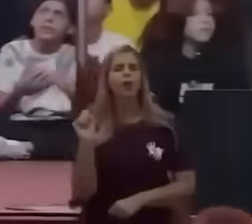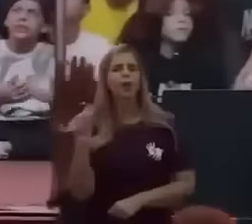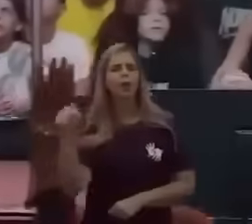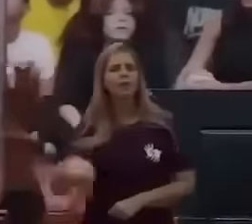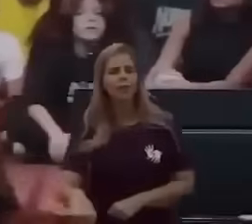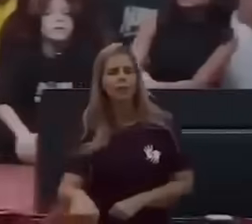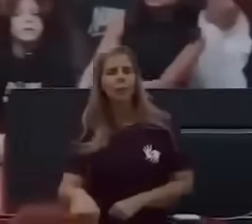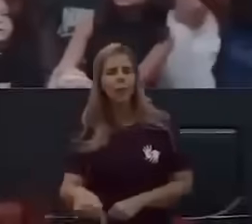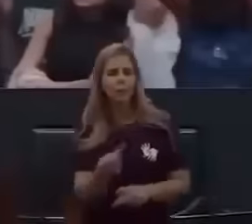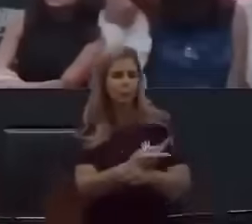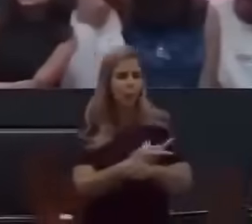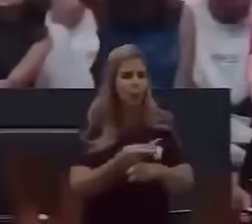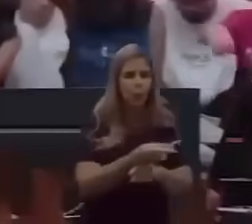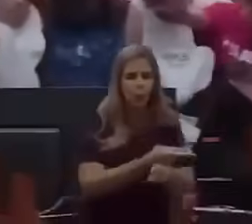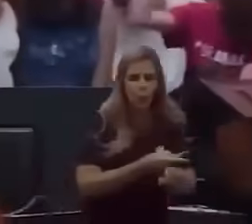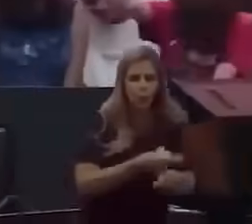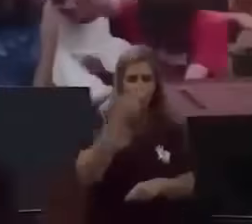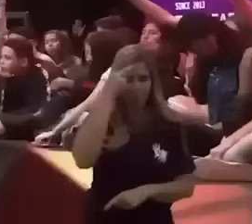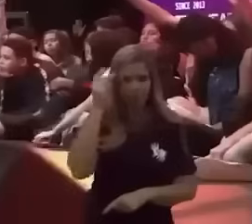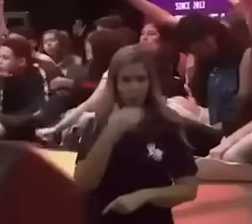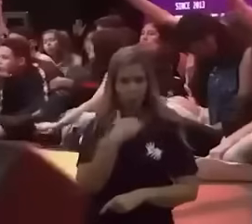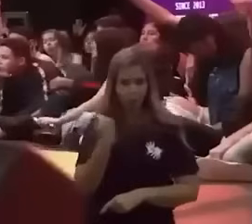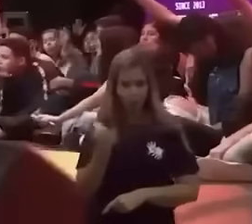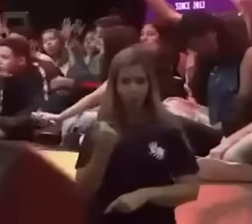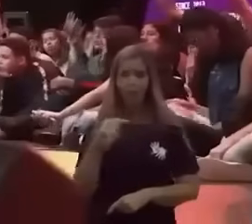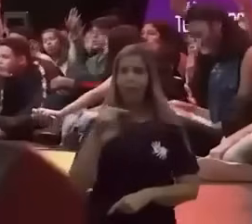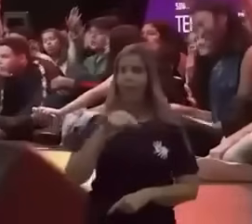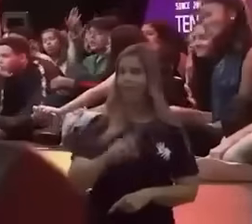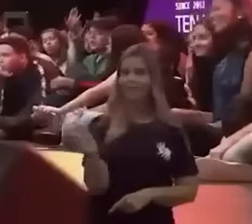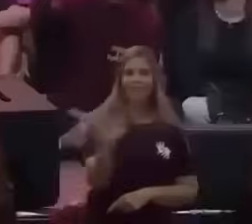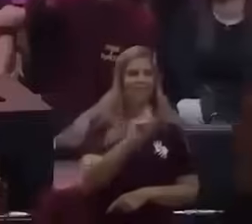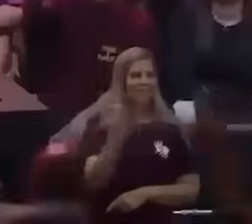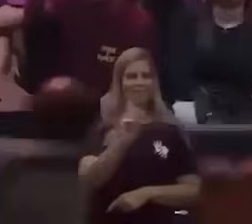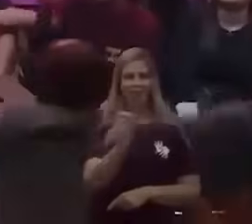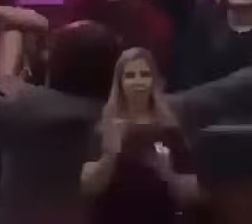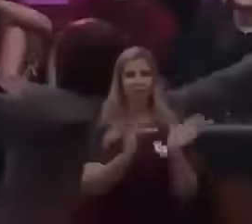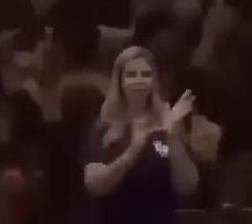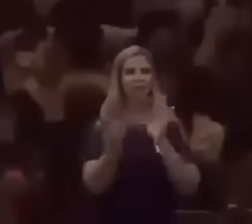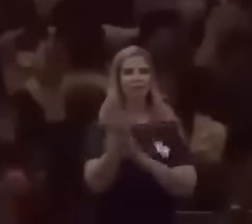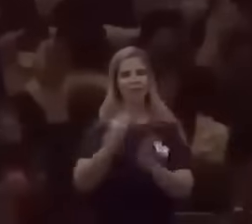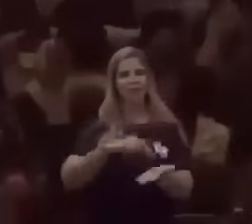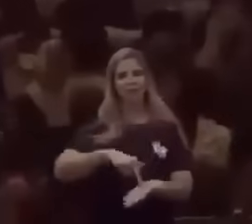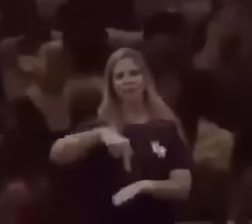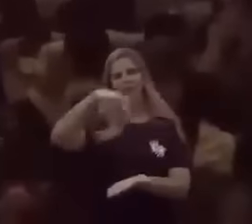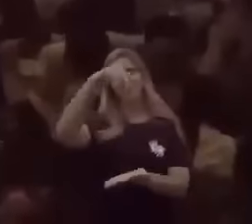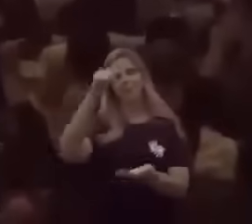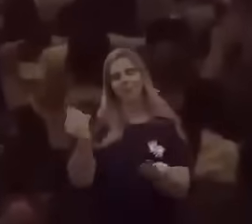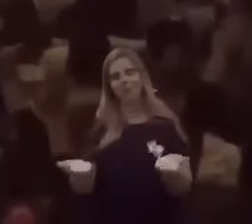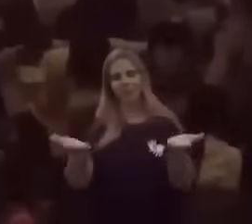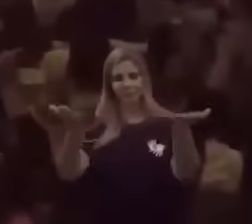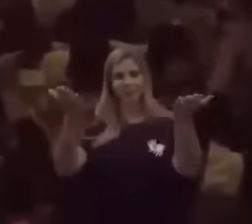os mortos aquele que está vivo. Ele não está mais aqui não, ele ressuscitou.